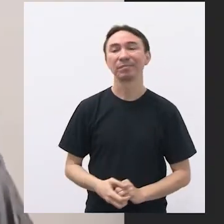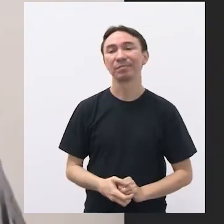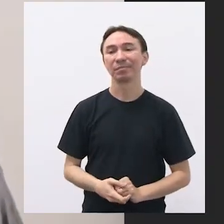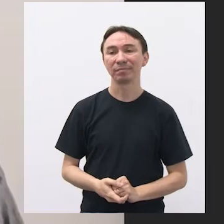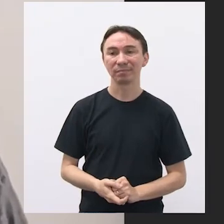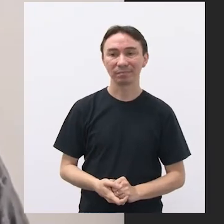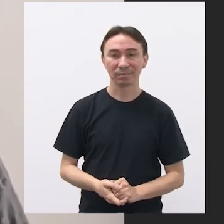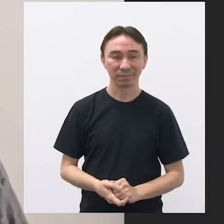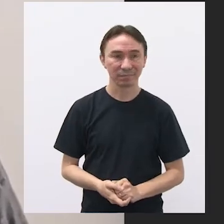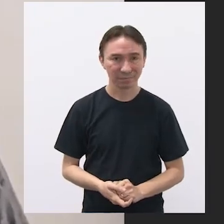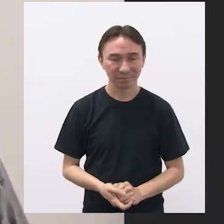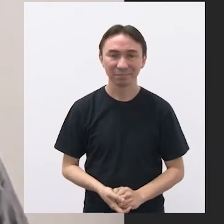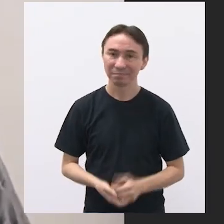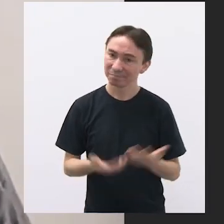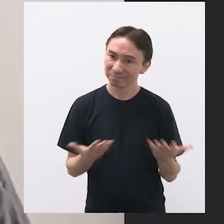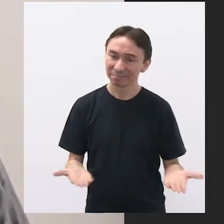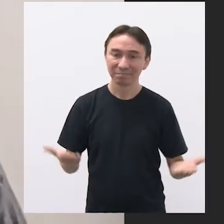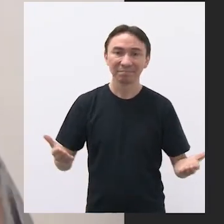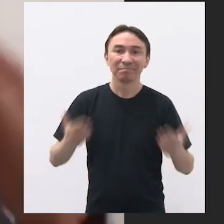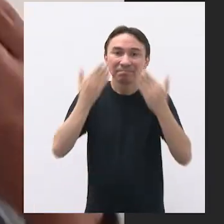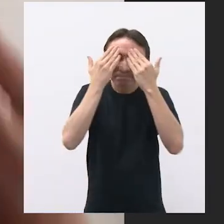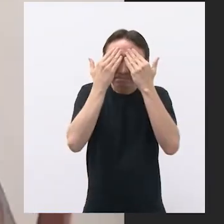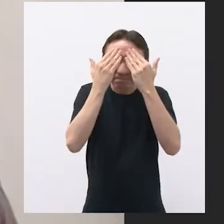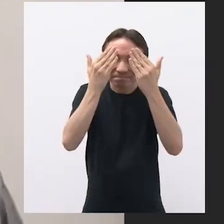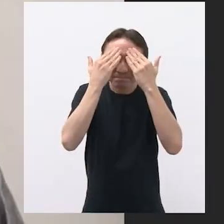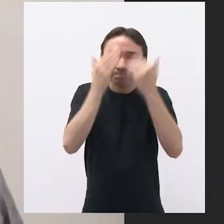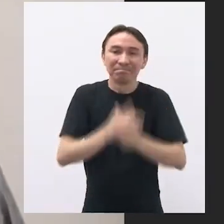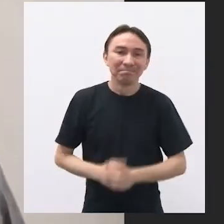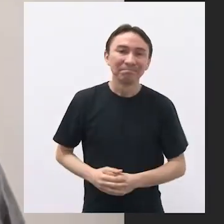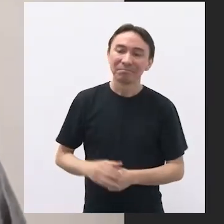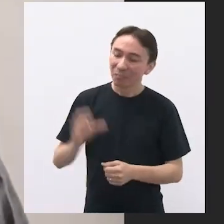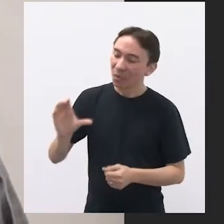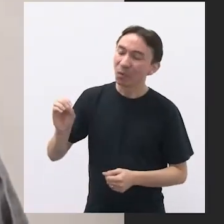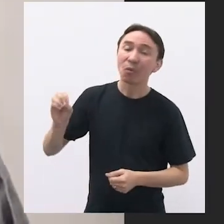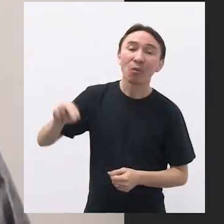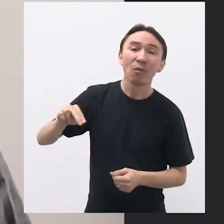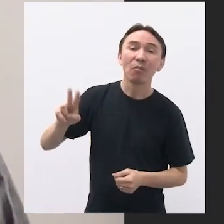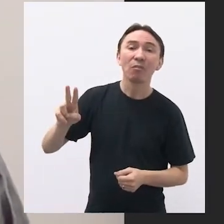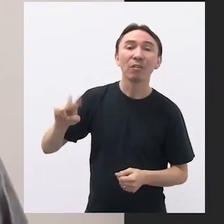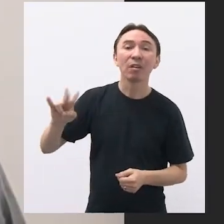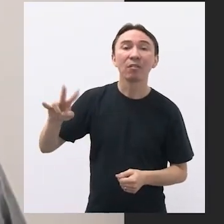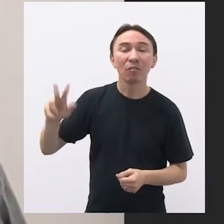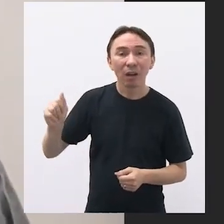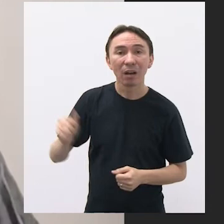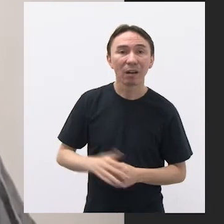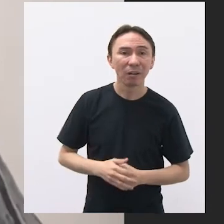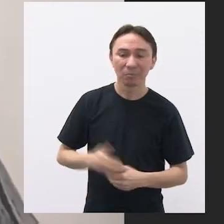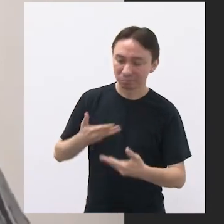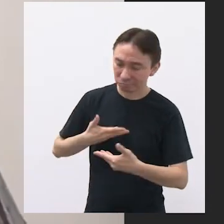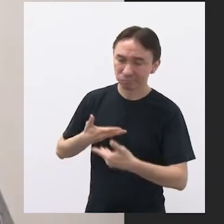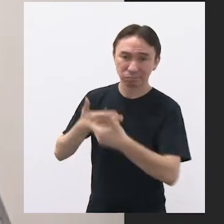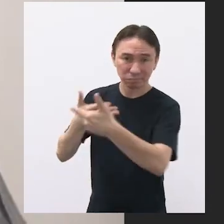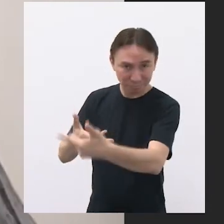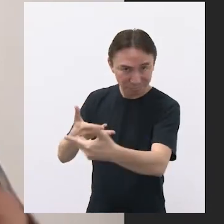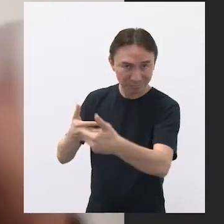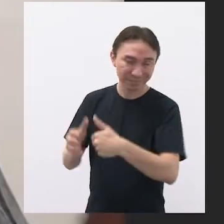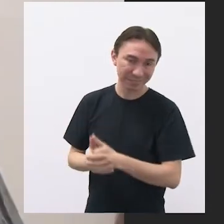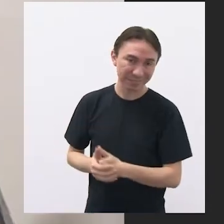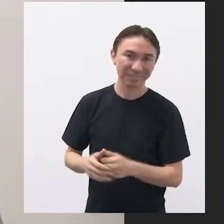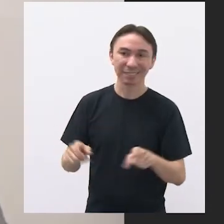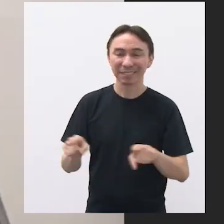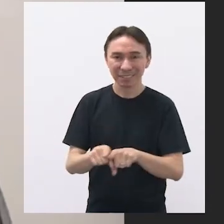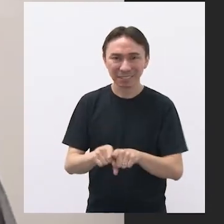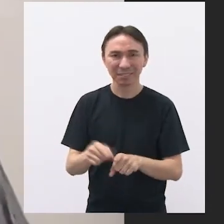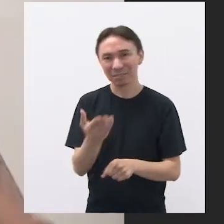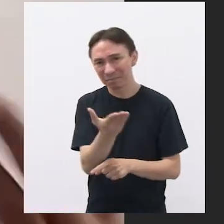Pessoal, eu quero muito agradecer vocês, agradecer o Conviva por esse convite, agradecer a todos e todas